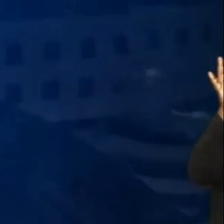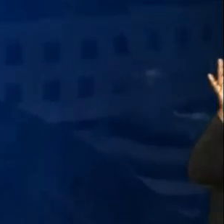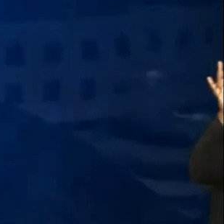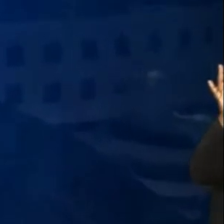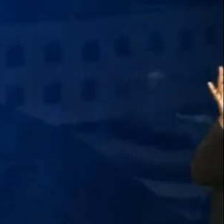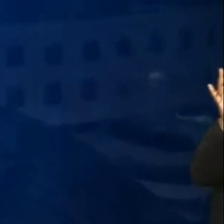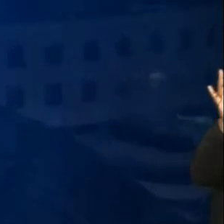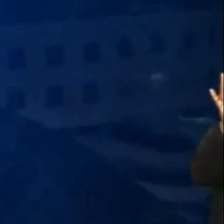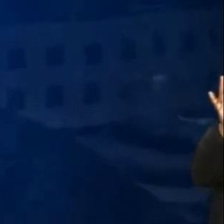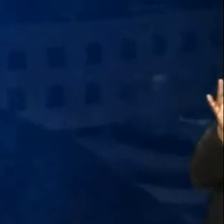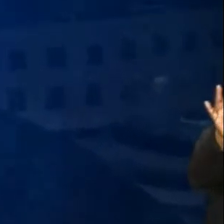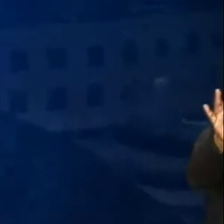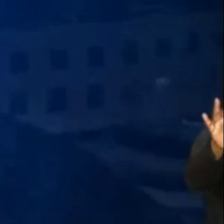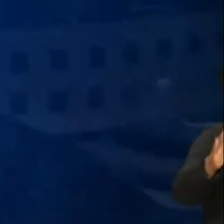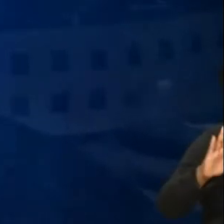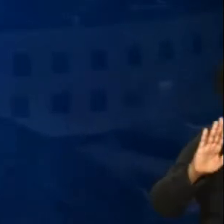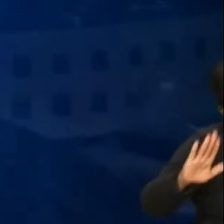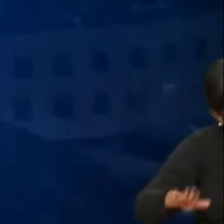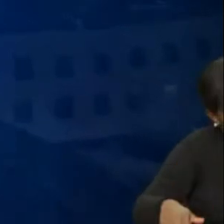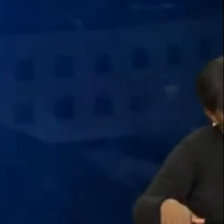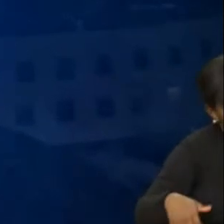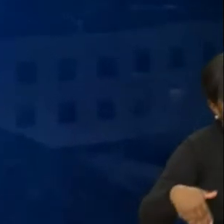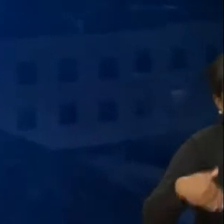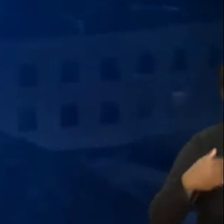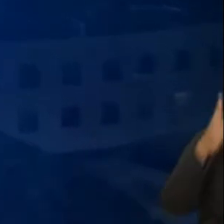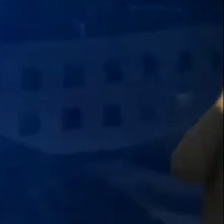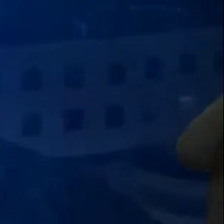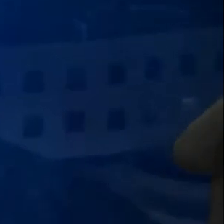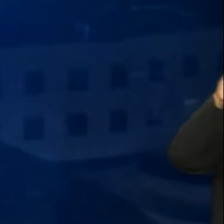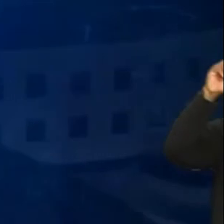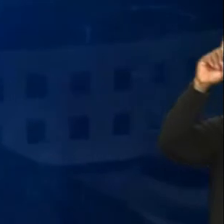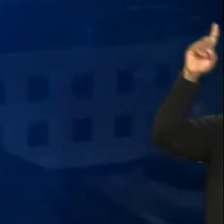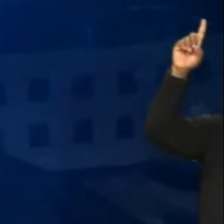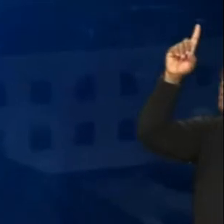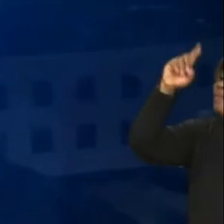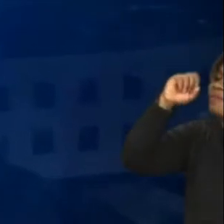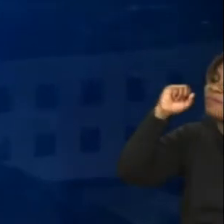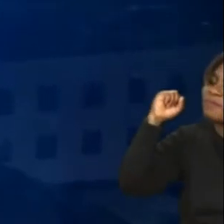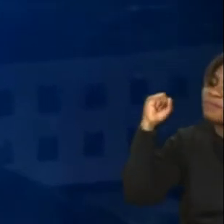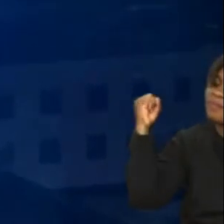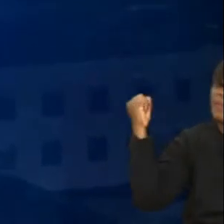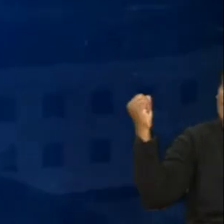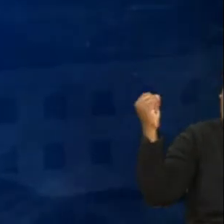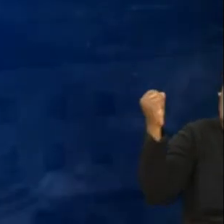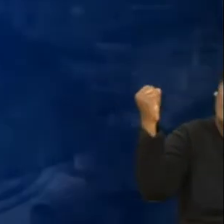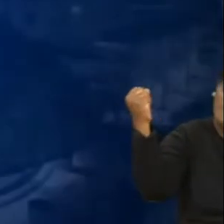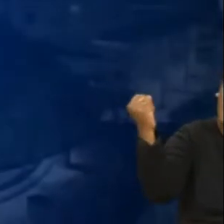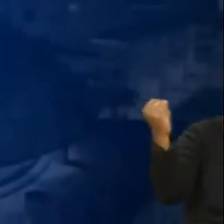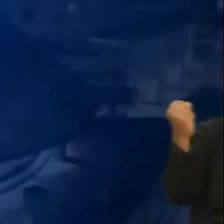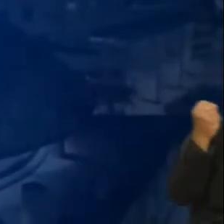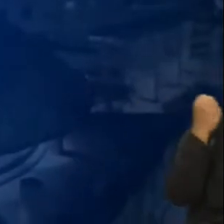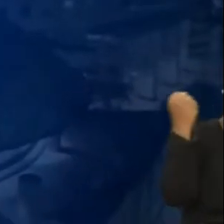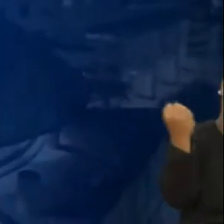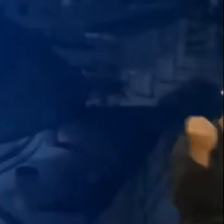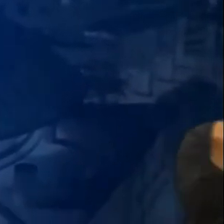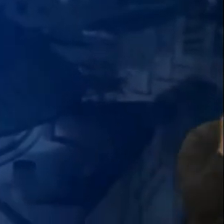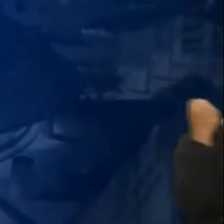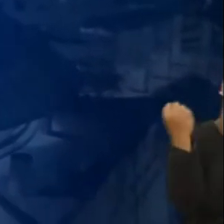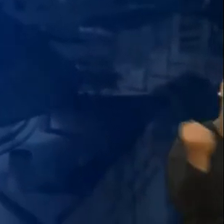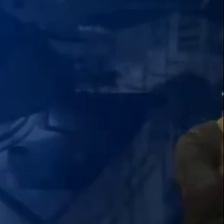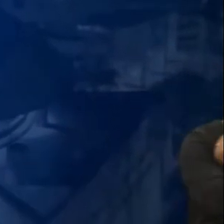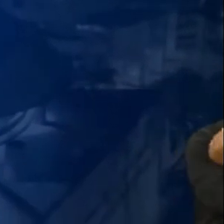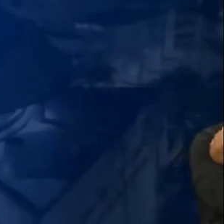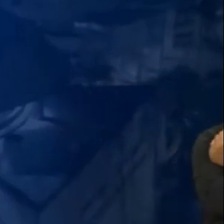amanhã. Então recebe, ele está te abraçando. Então recebe, o Espírito de Deus está te